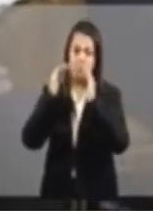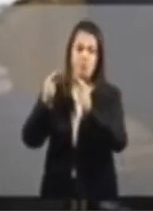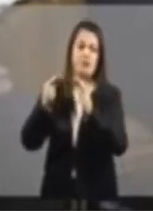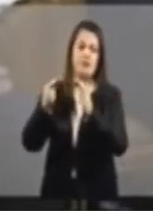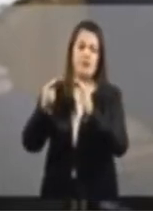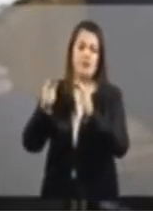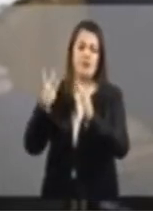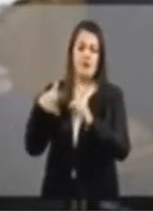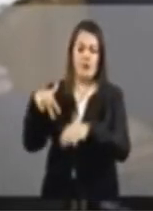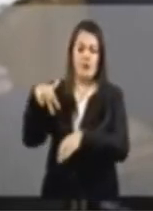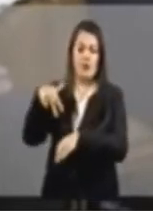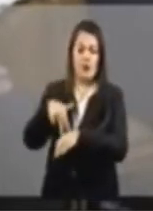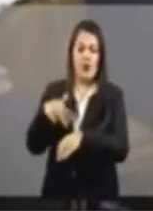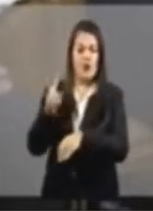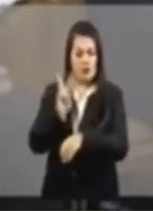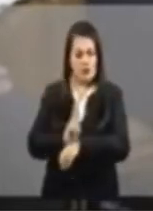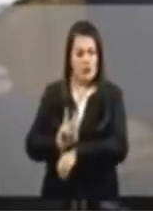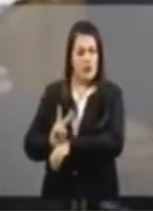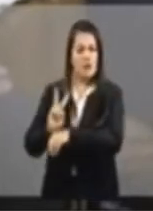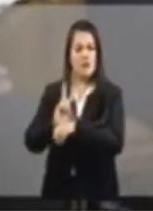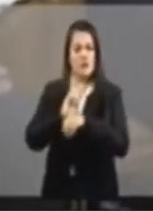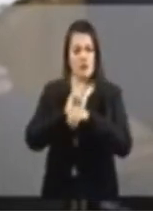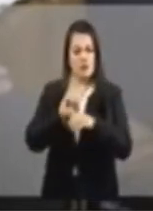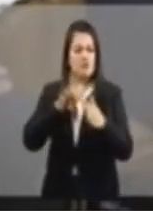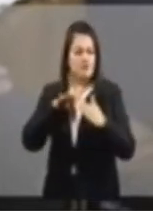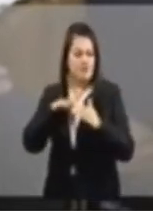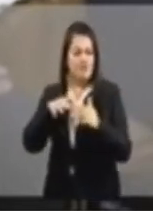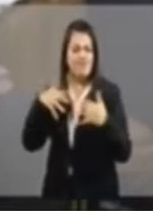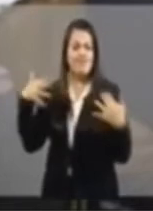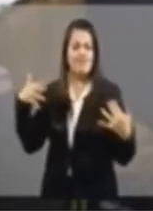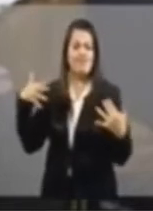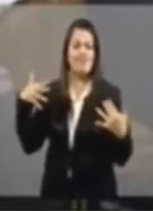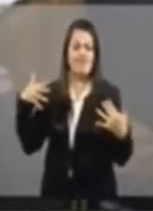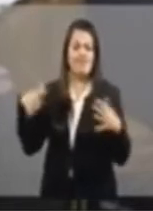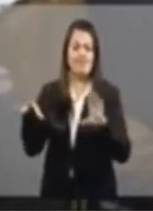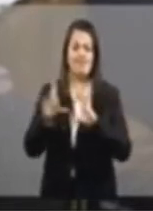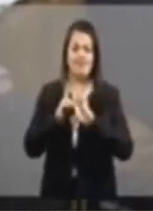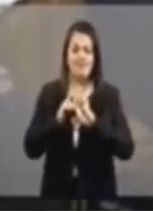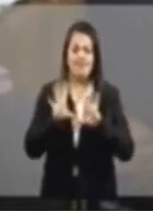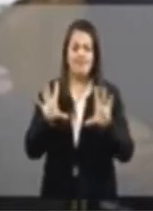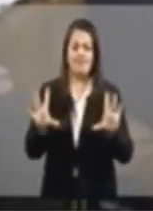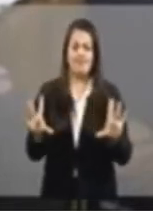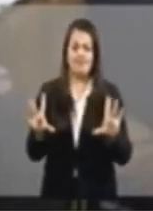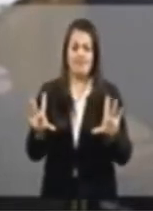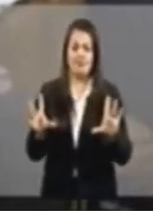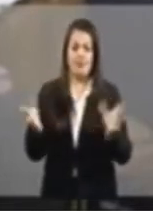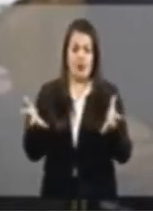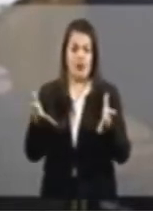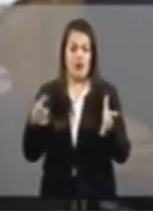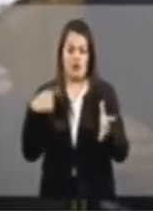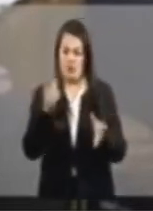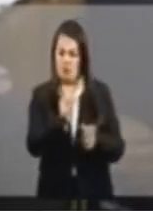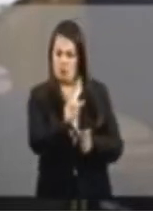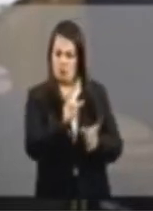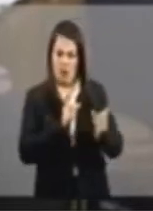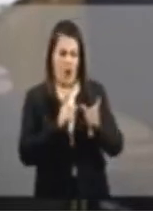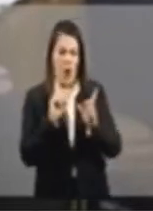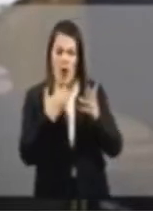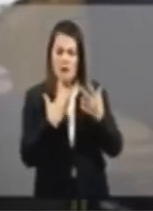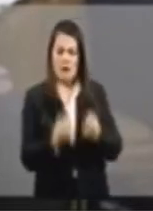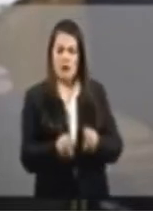na trincheira de defesa da democracia é o que fazemos em relação aos ataques e o que fazemos neste